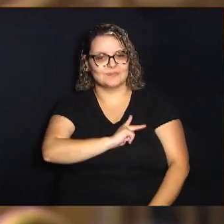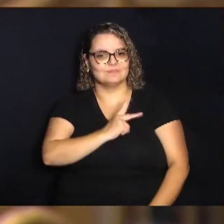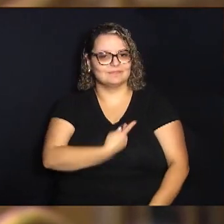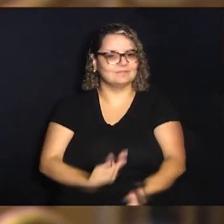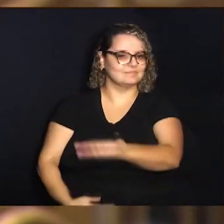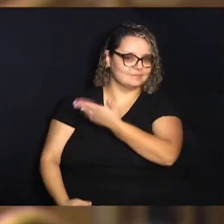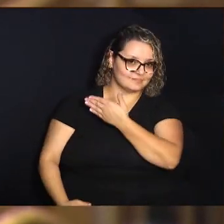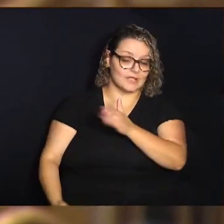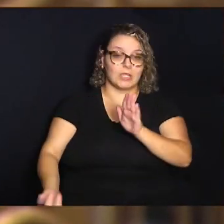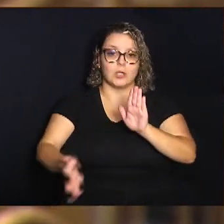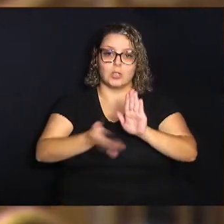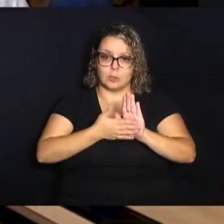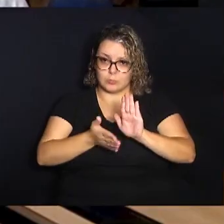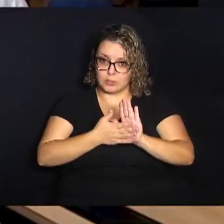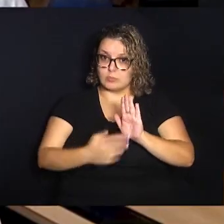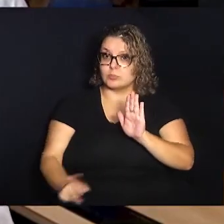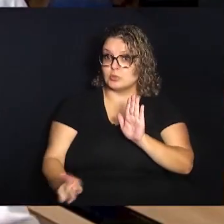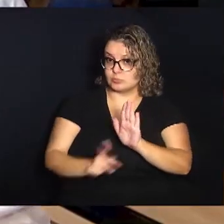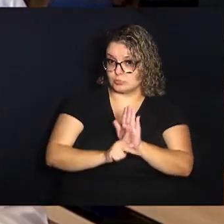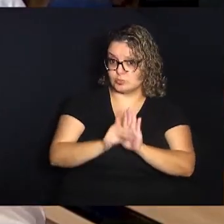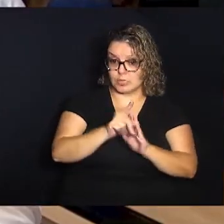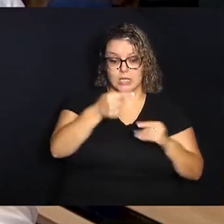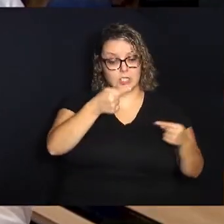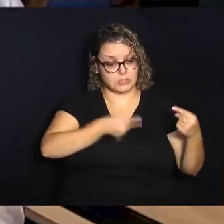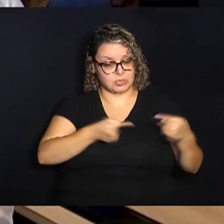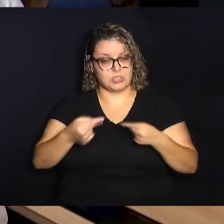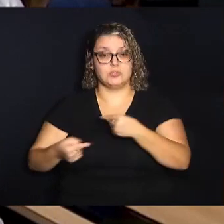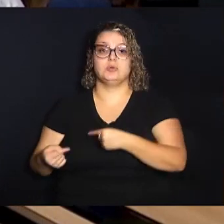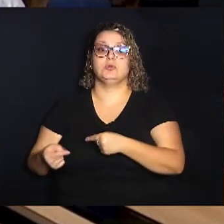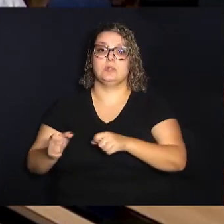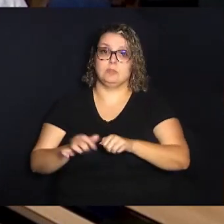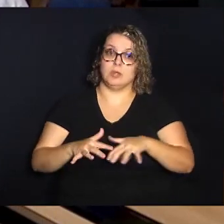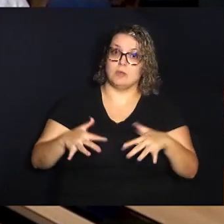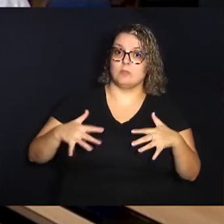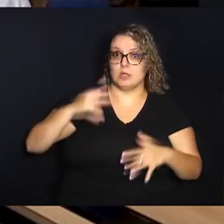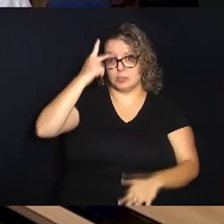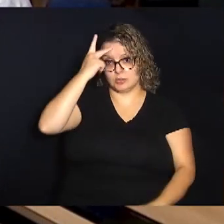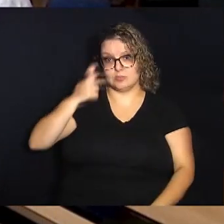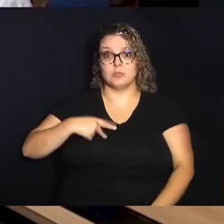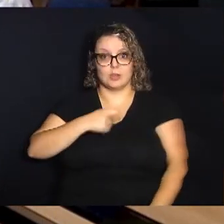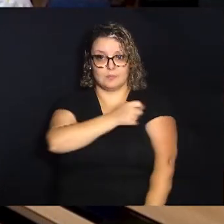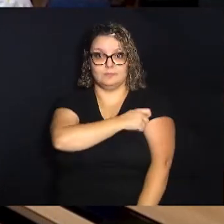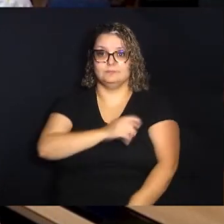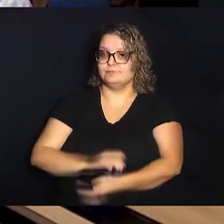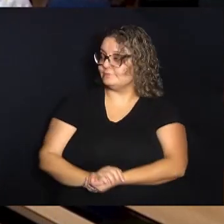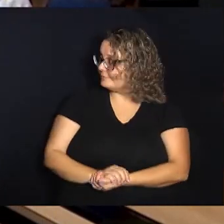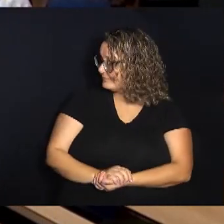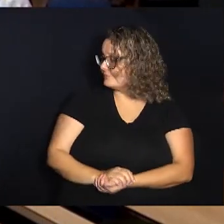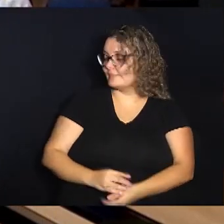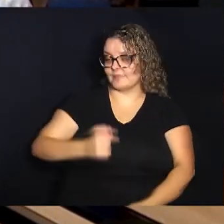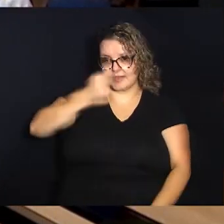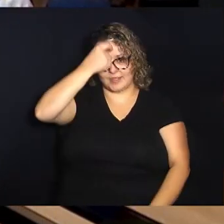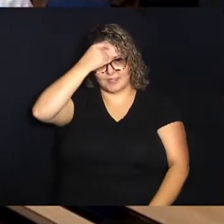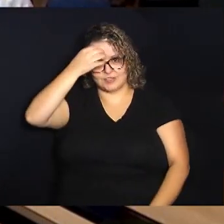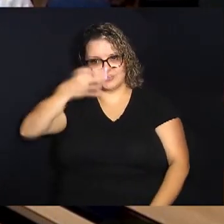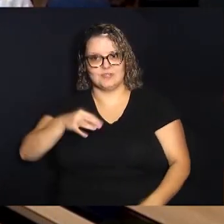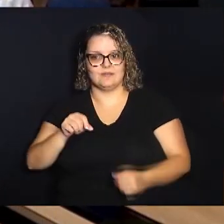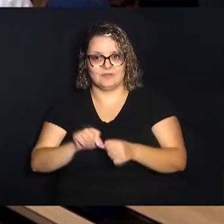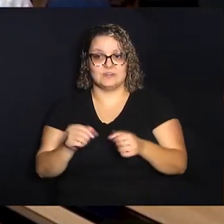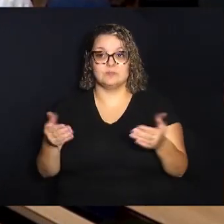uma proposição de lei e a discussão em plenário pelos próprios alunos. De cidadania, que foi o que nós fizemos aqui